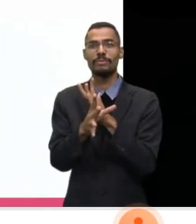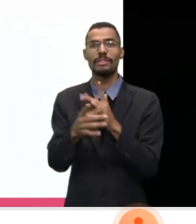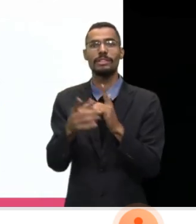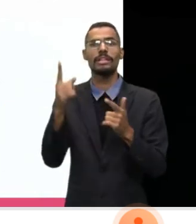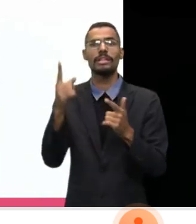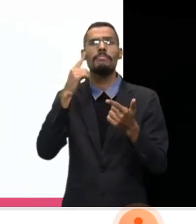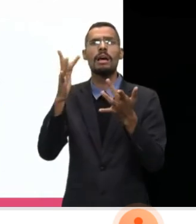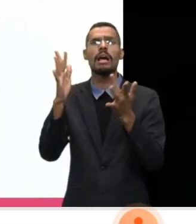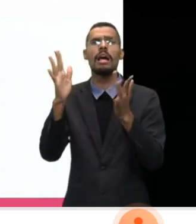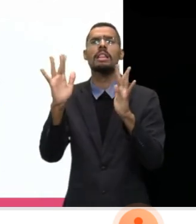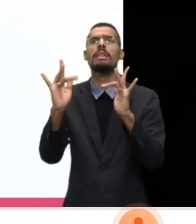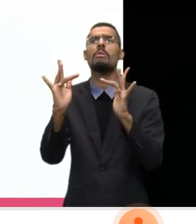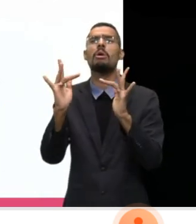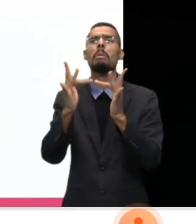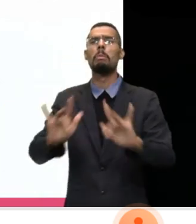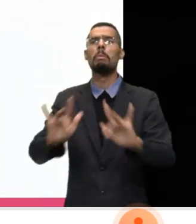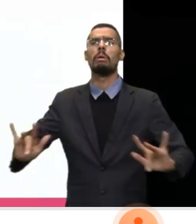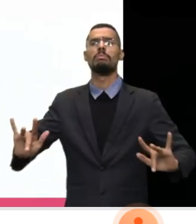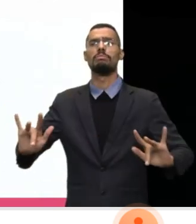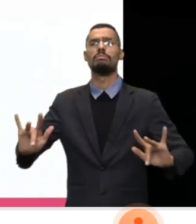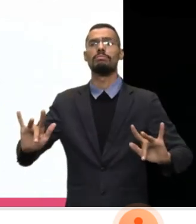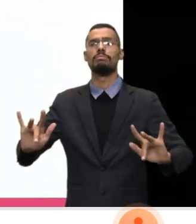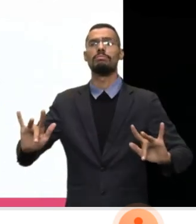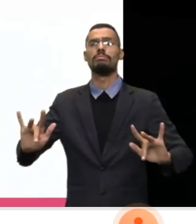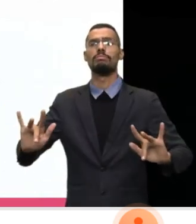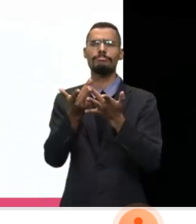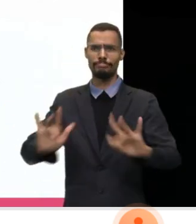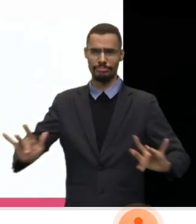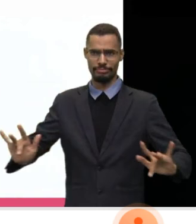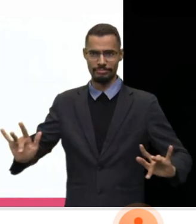namoro acaba? A sinalização, ela é